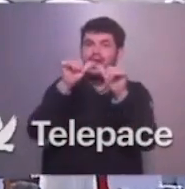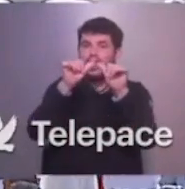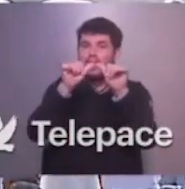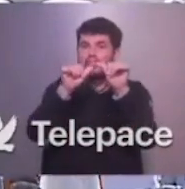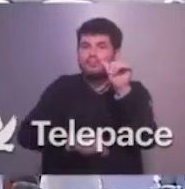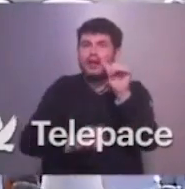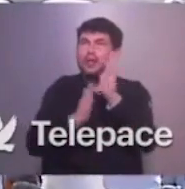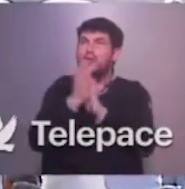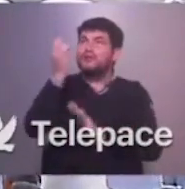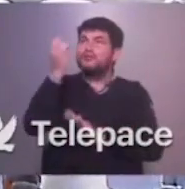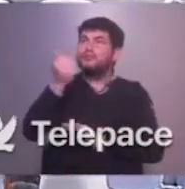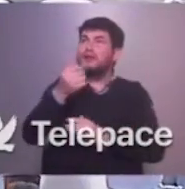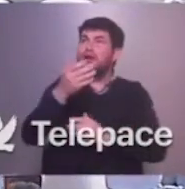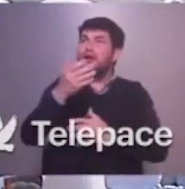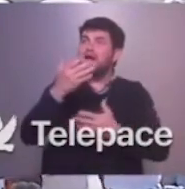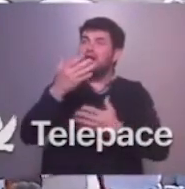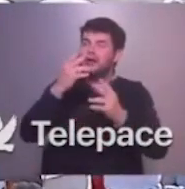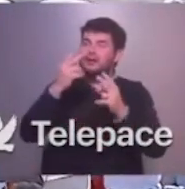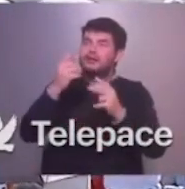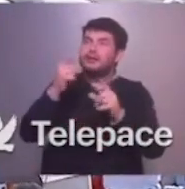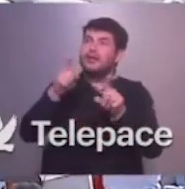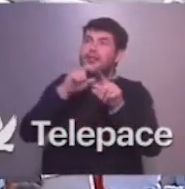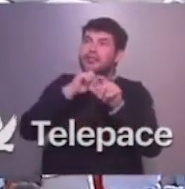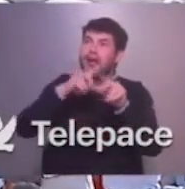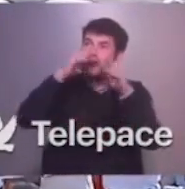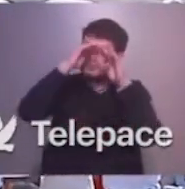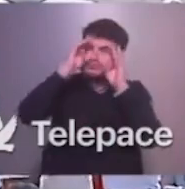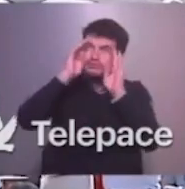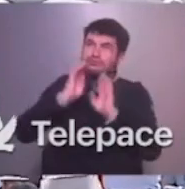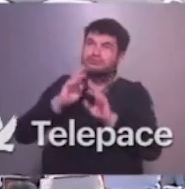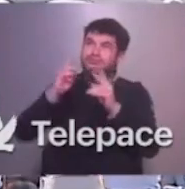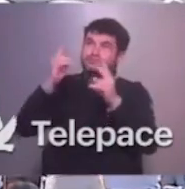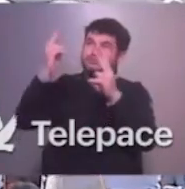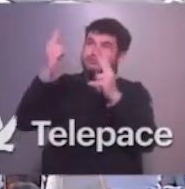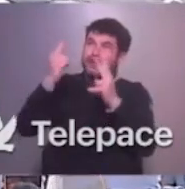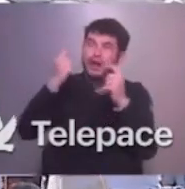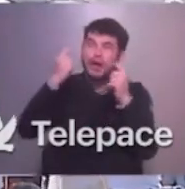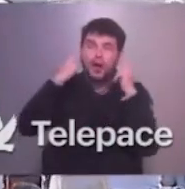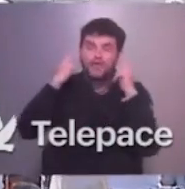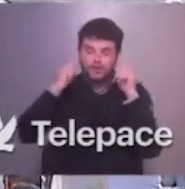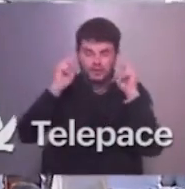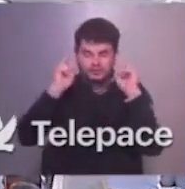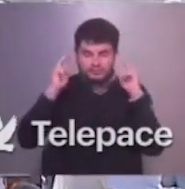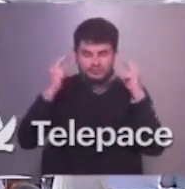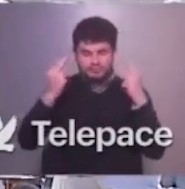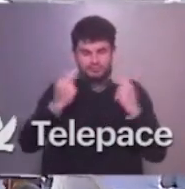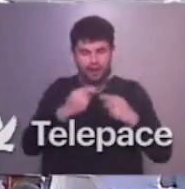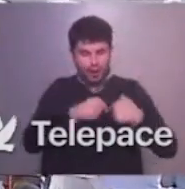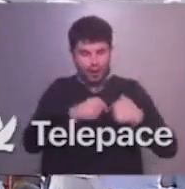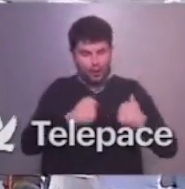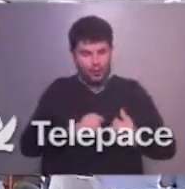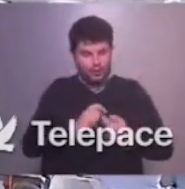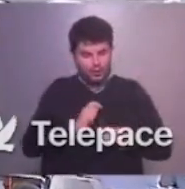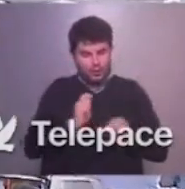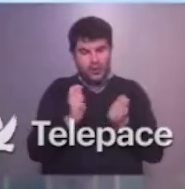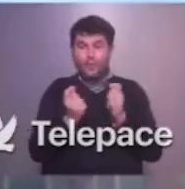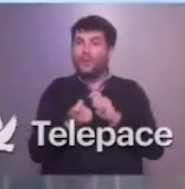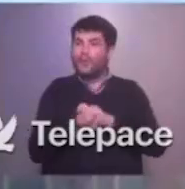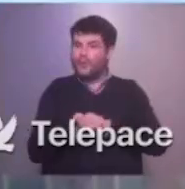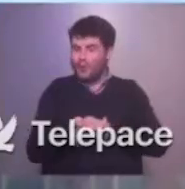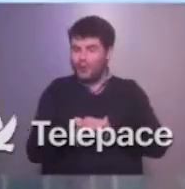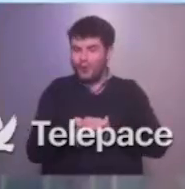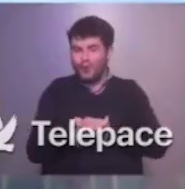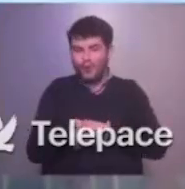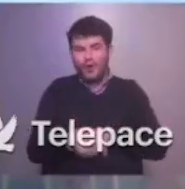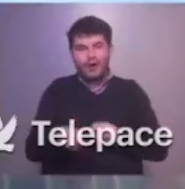Deus, deixar que ela desça dos ouvidos ao coração e se transforme